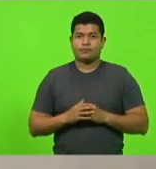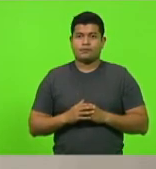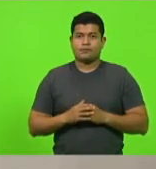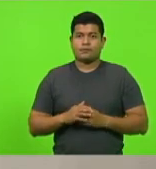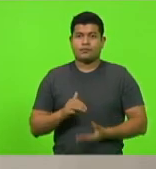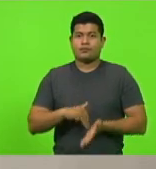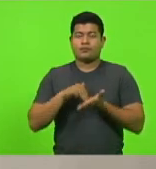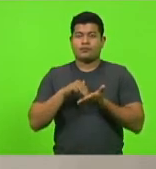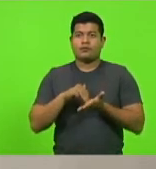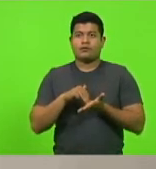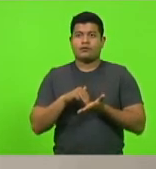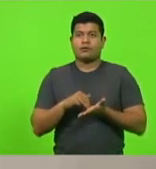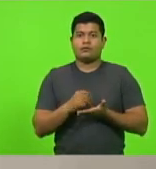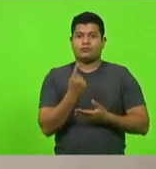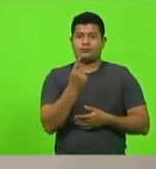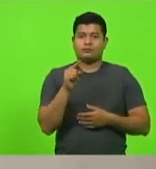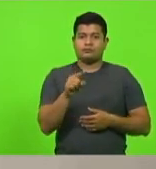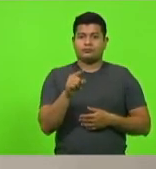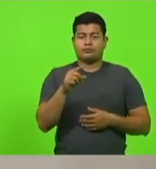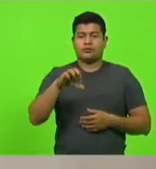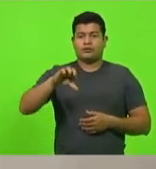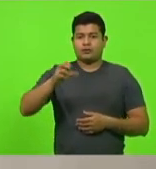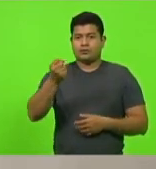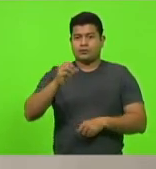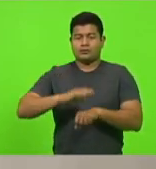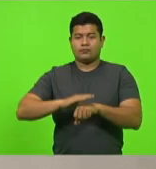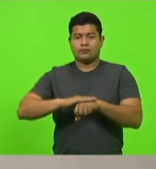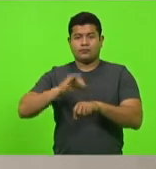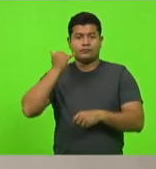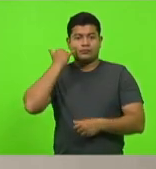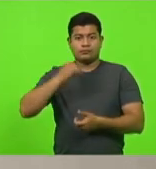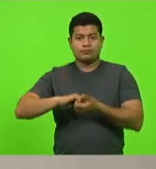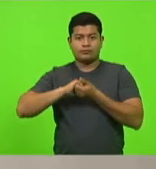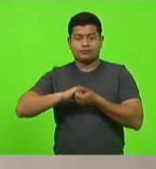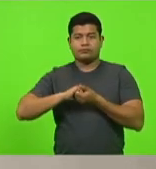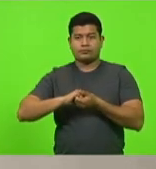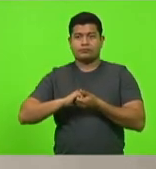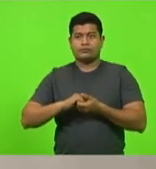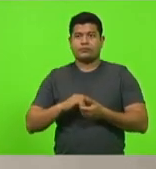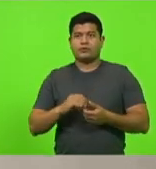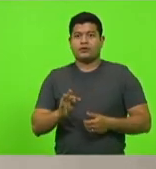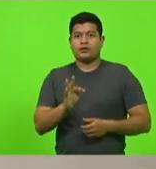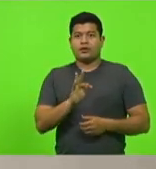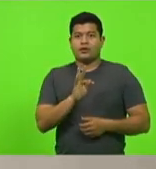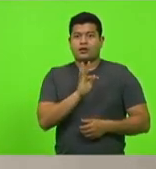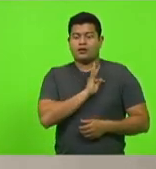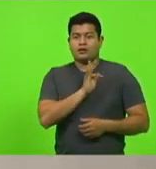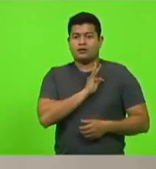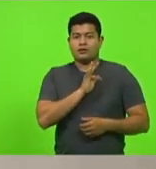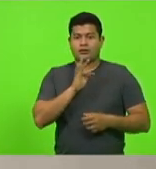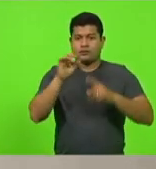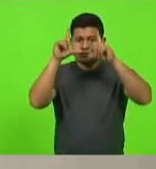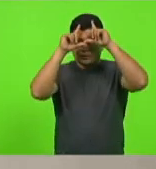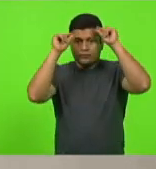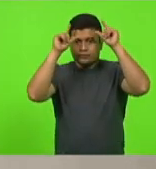Moção 1098, autor deputado Jessé Lopes, cumprimentando os técnicos de enfermagem, Tonilson e